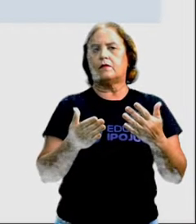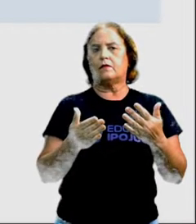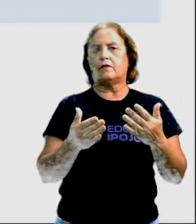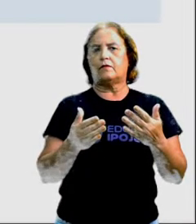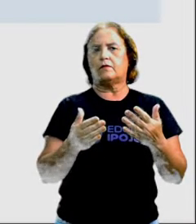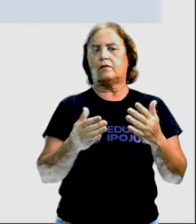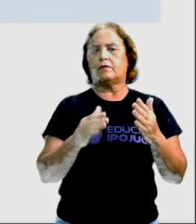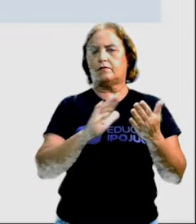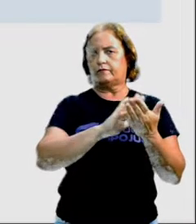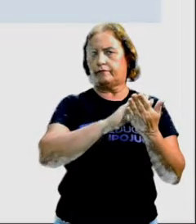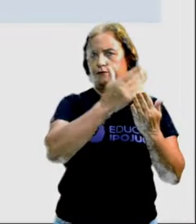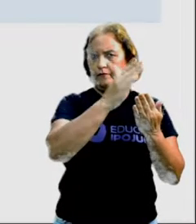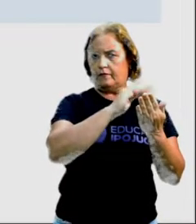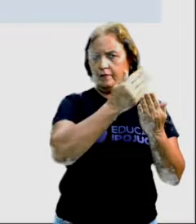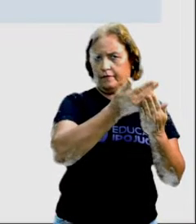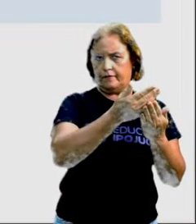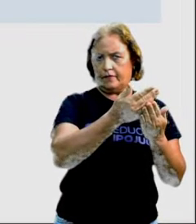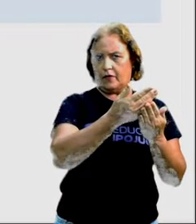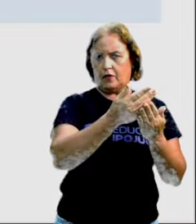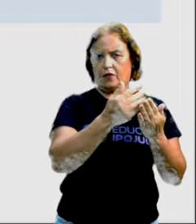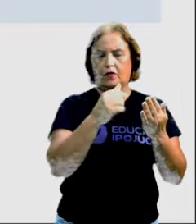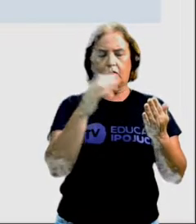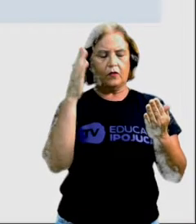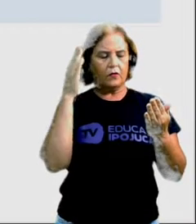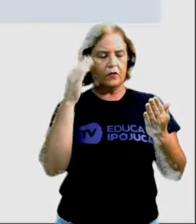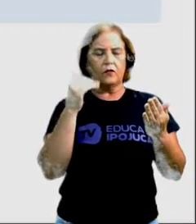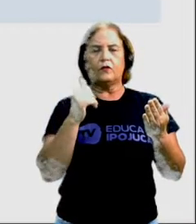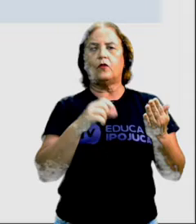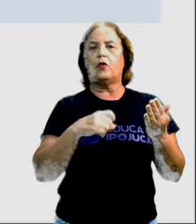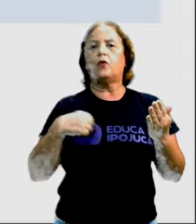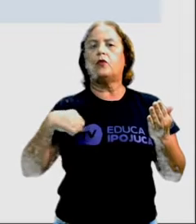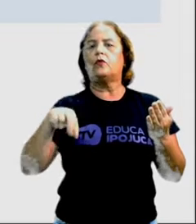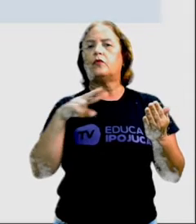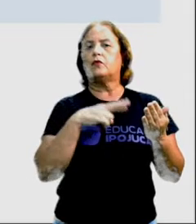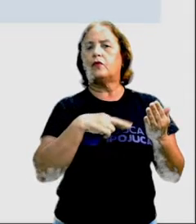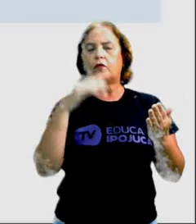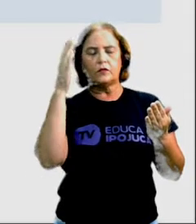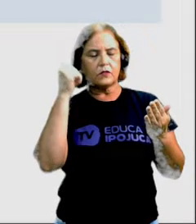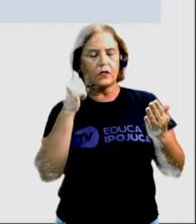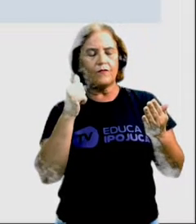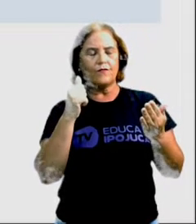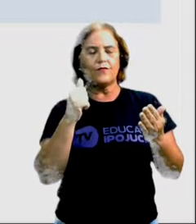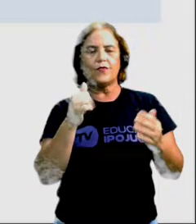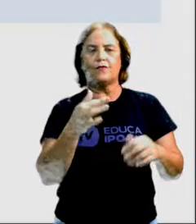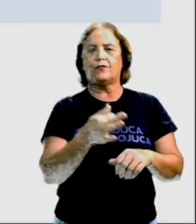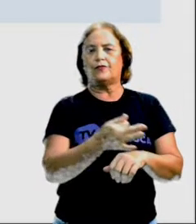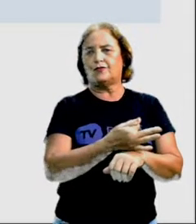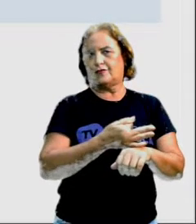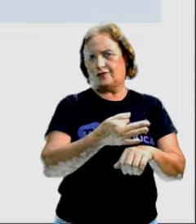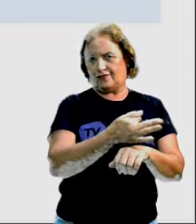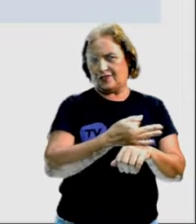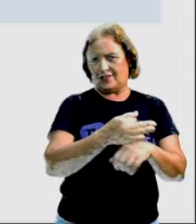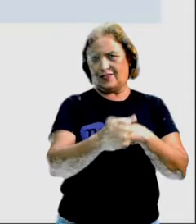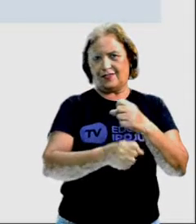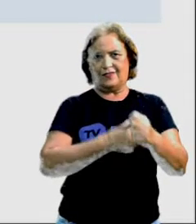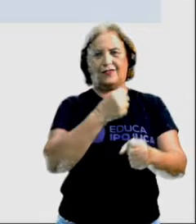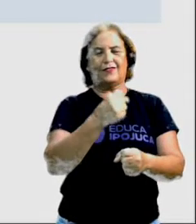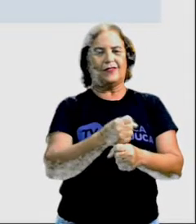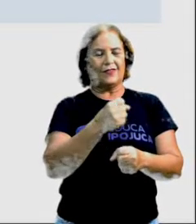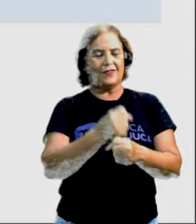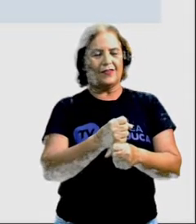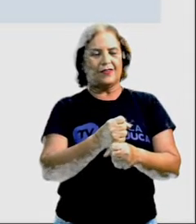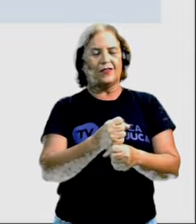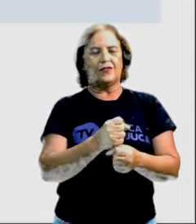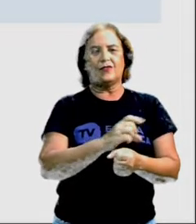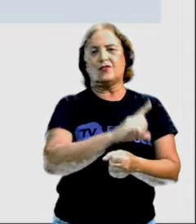é nós nós orientamos sobre quais são os feriados do ano um dia